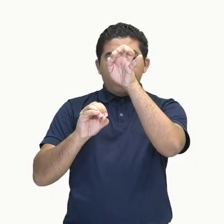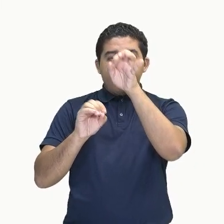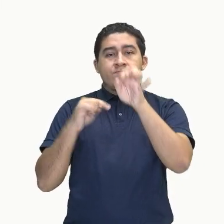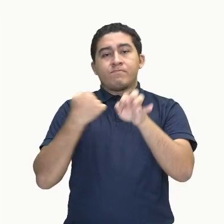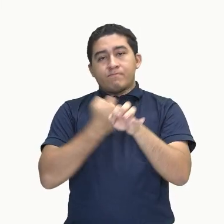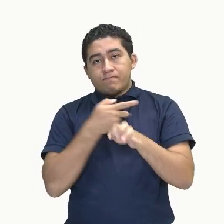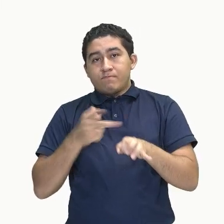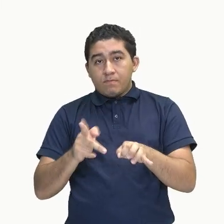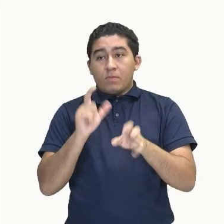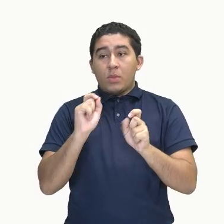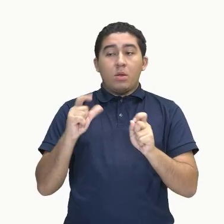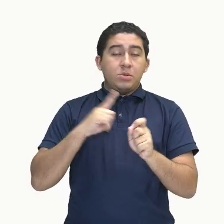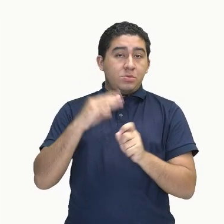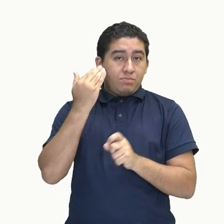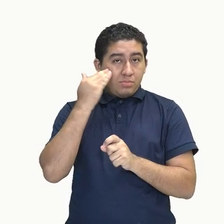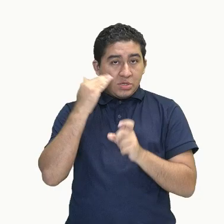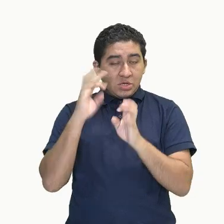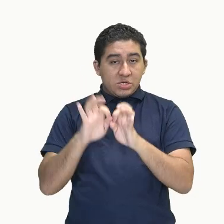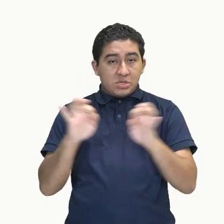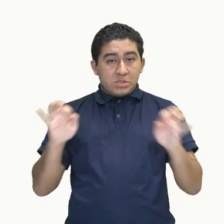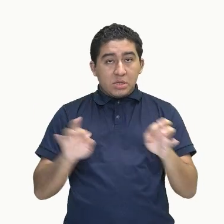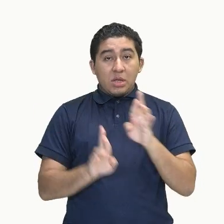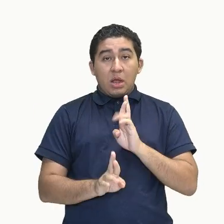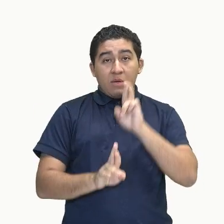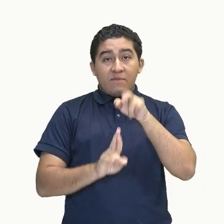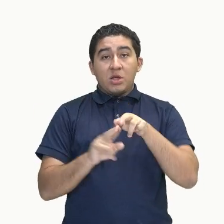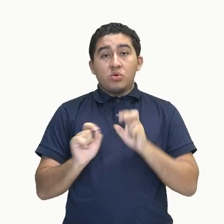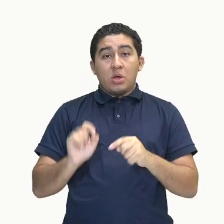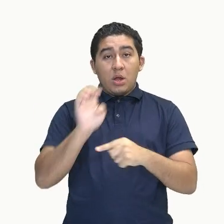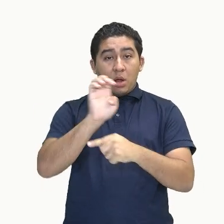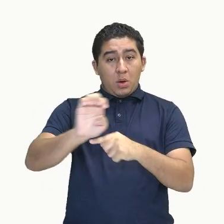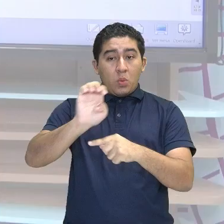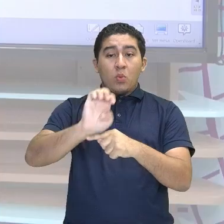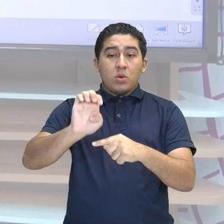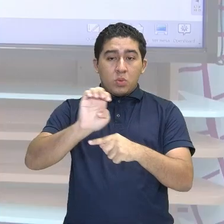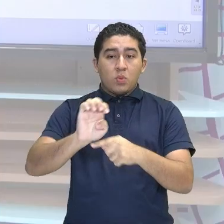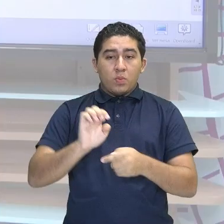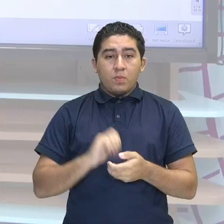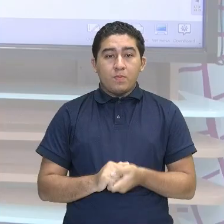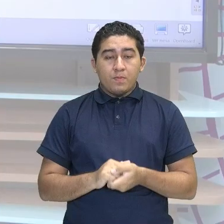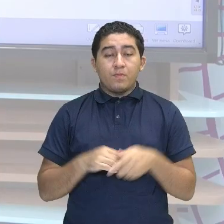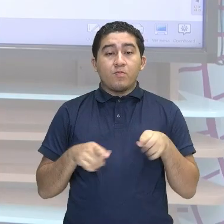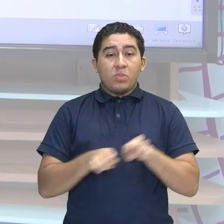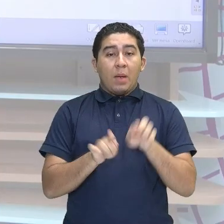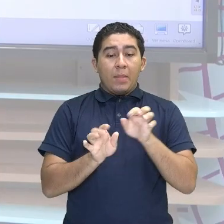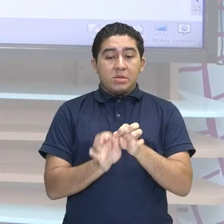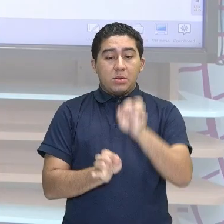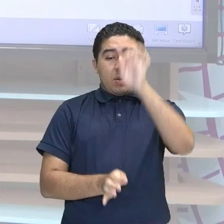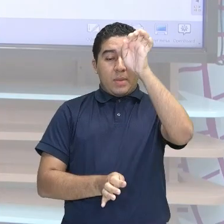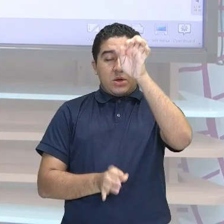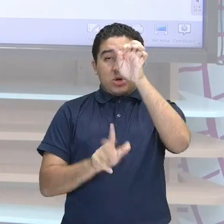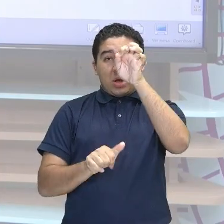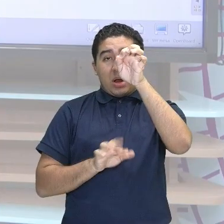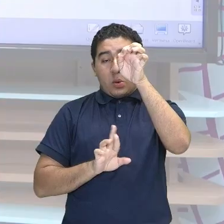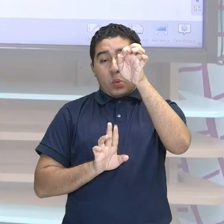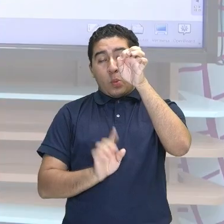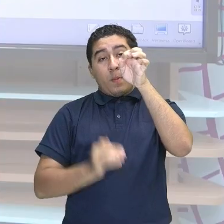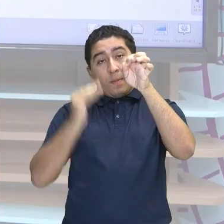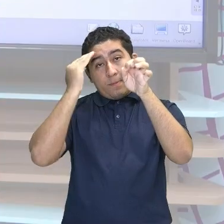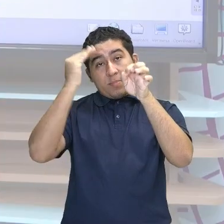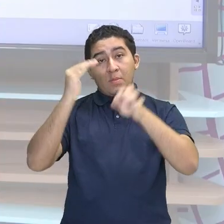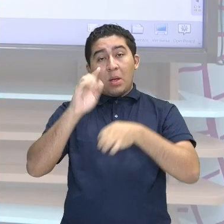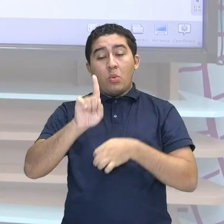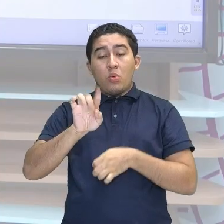com relação à linha do Equador, tá bom? E a longitude com relação ao meridiano